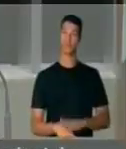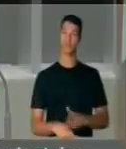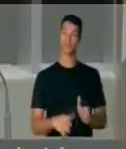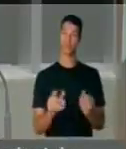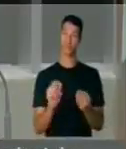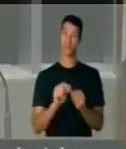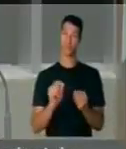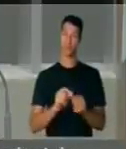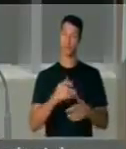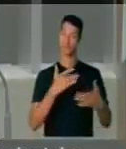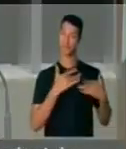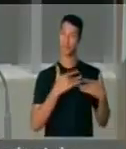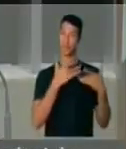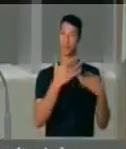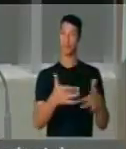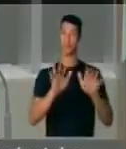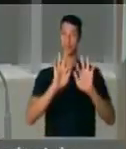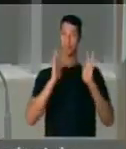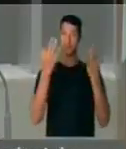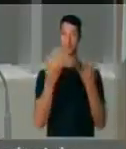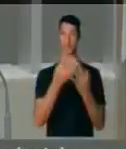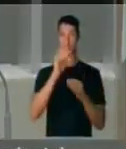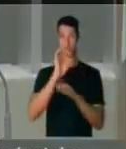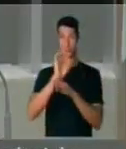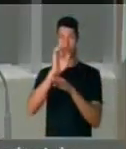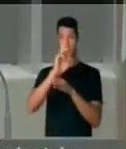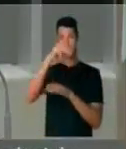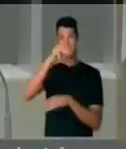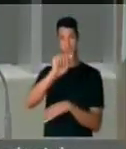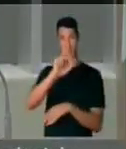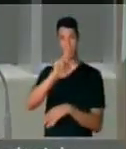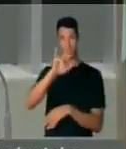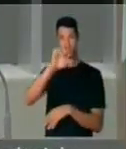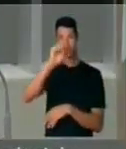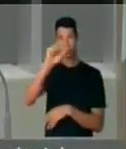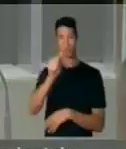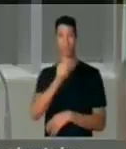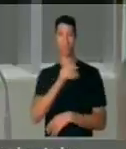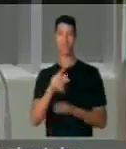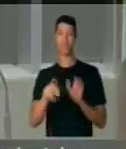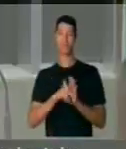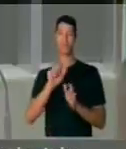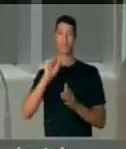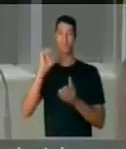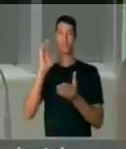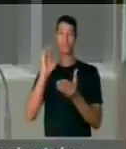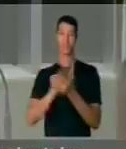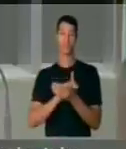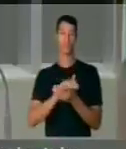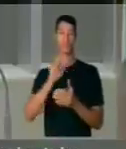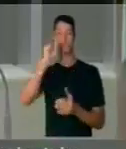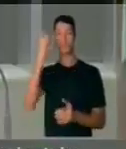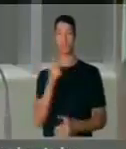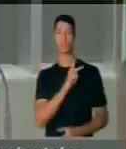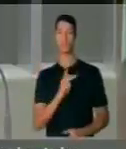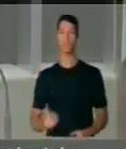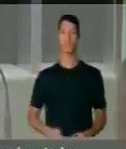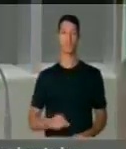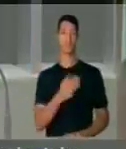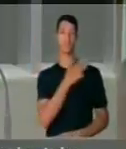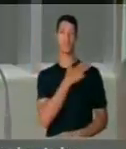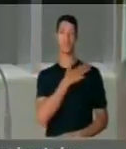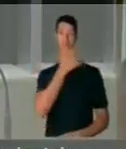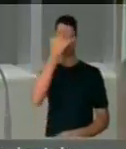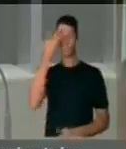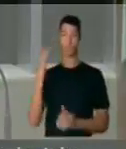render minha solidariedade à família da dona Marisa Letícia, esposa do ex-presidente Lula, e a todos que